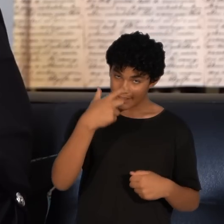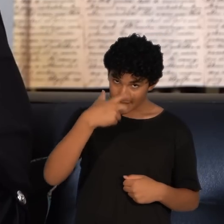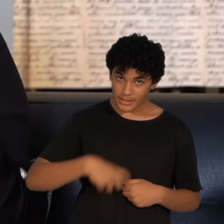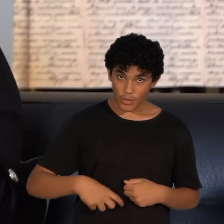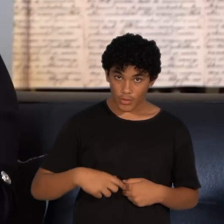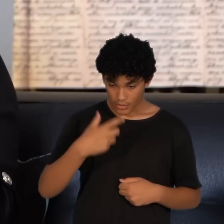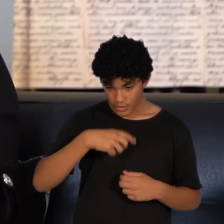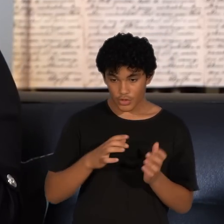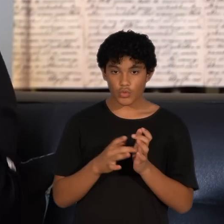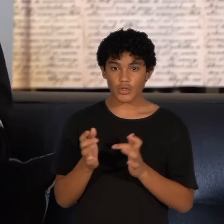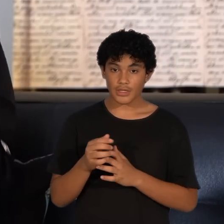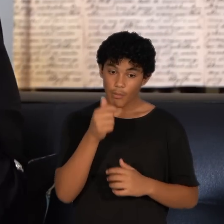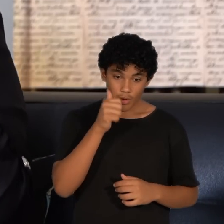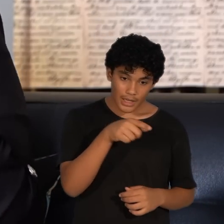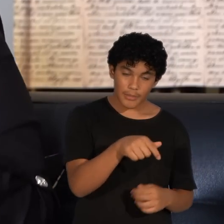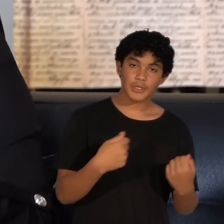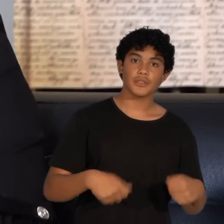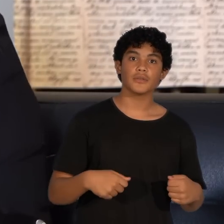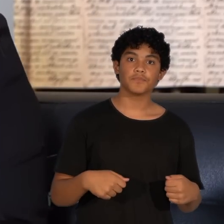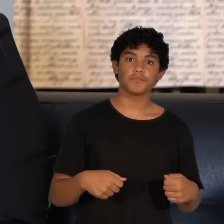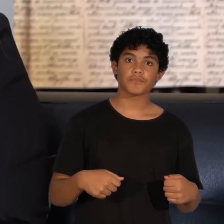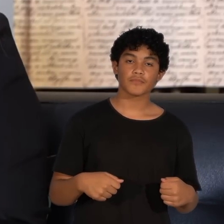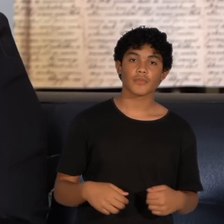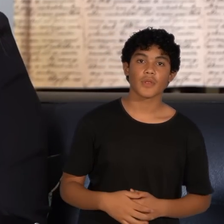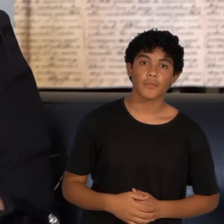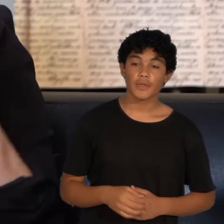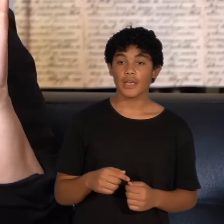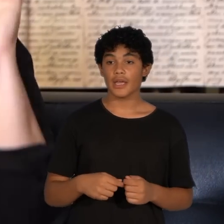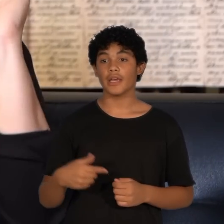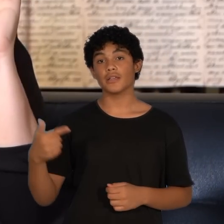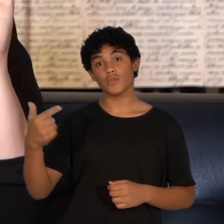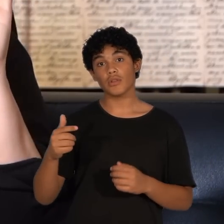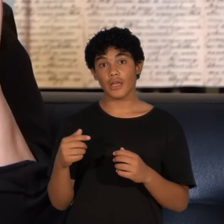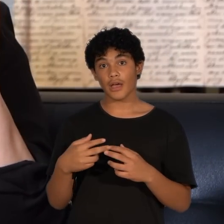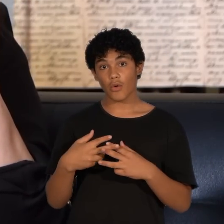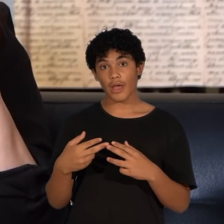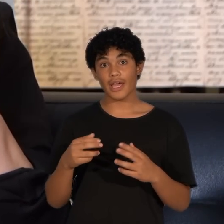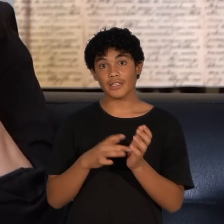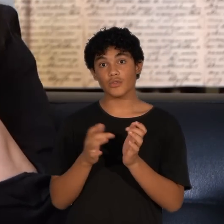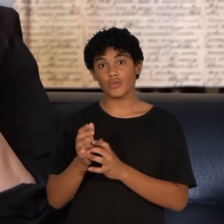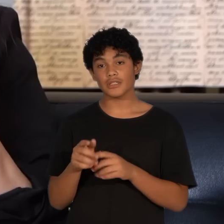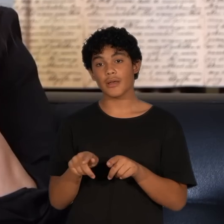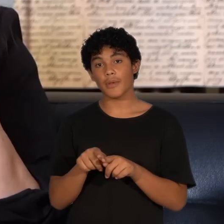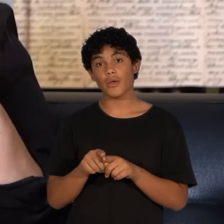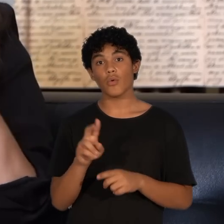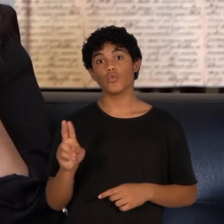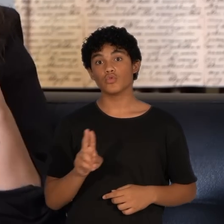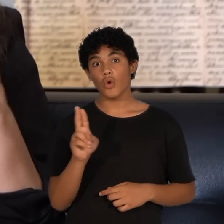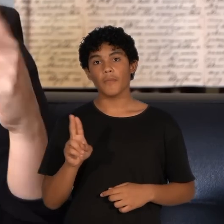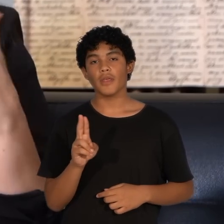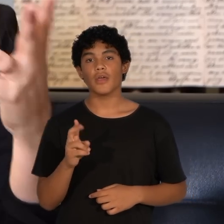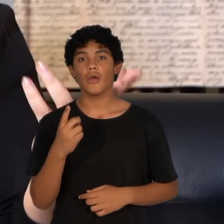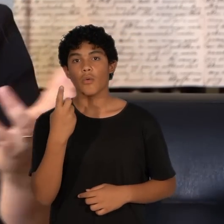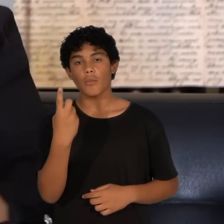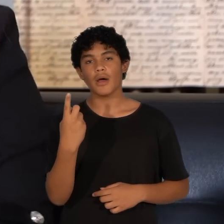de mim, que sou a água. Então a congruência que Jesus encontrou. Aí nós vamos seguindo aqui. Jesus também usou a